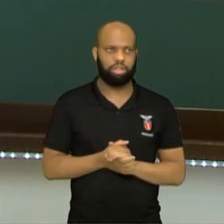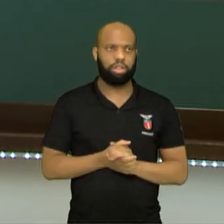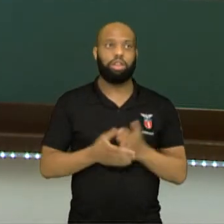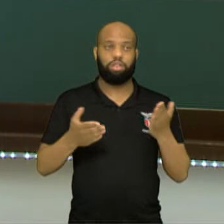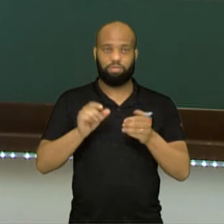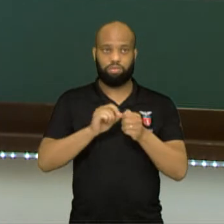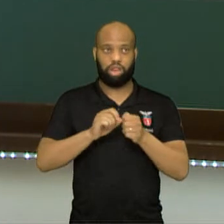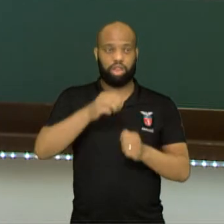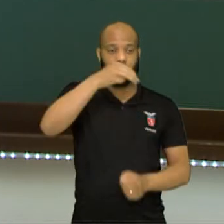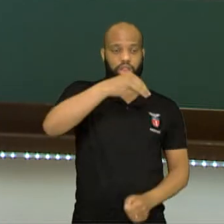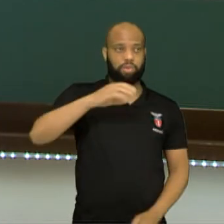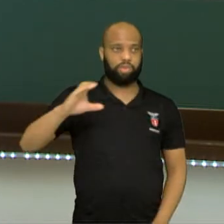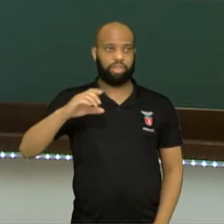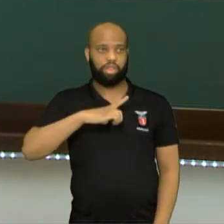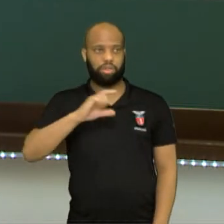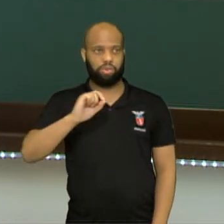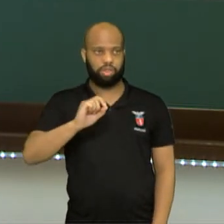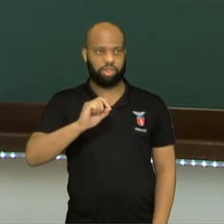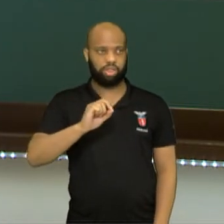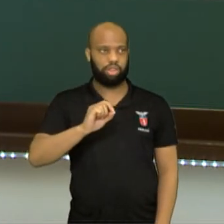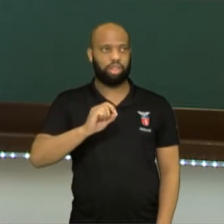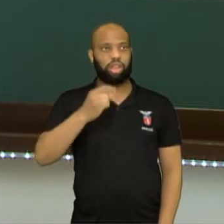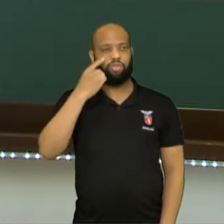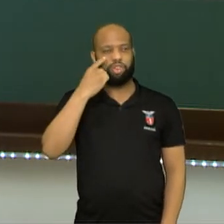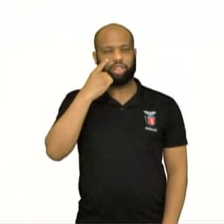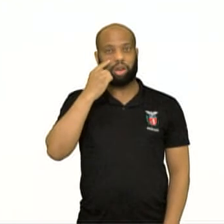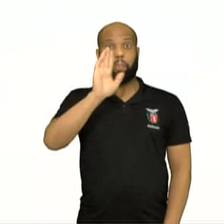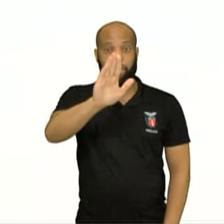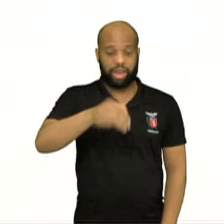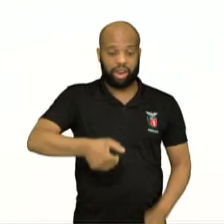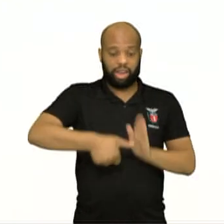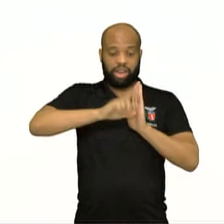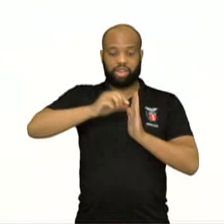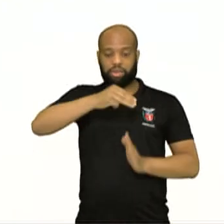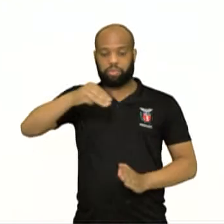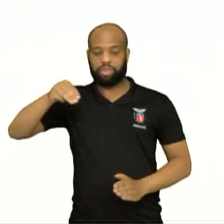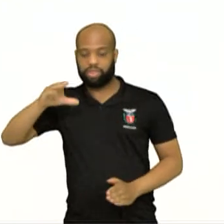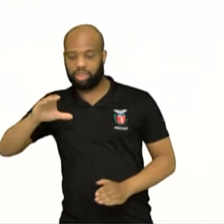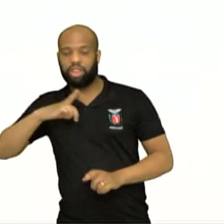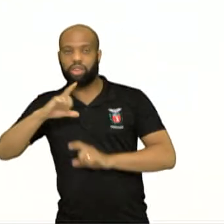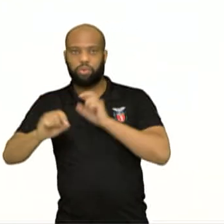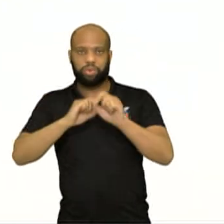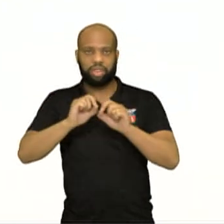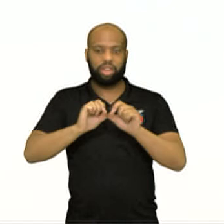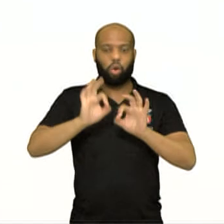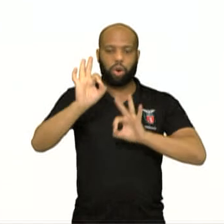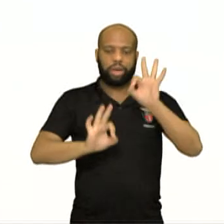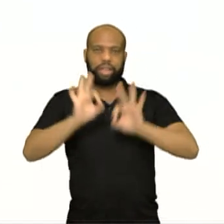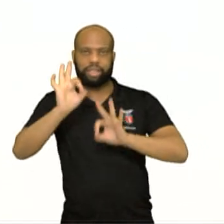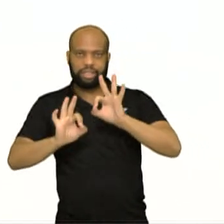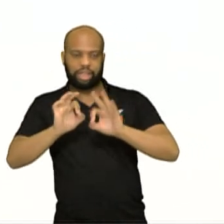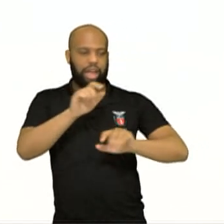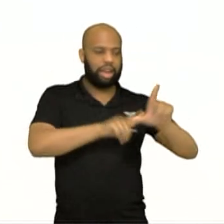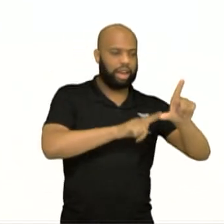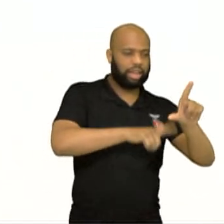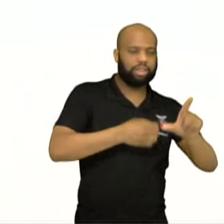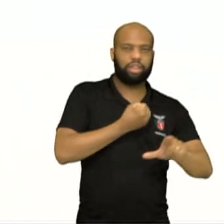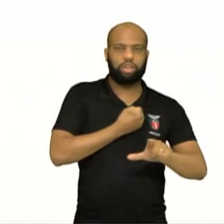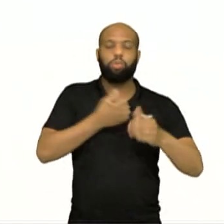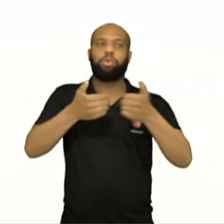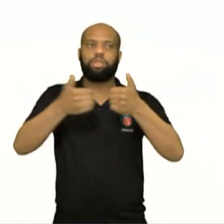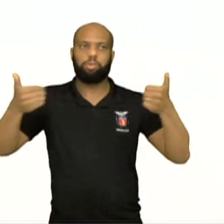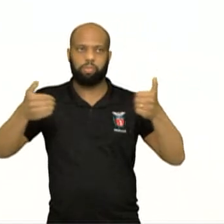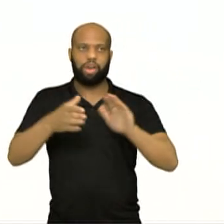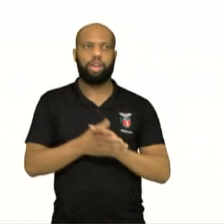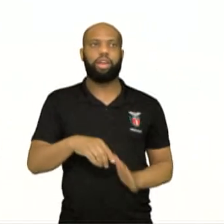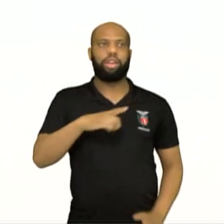Fazendo aqui o MMC, antes do MMC, a gente vai isolar o X dos valores que não tem X. Então, esses